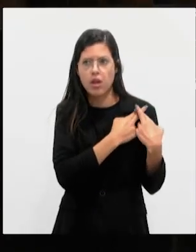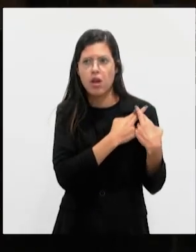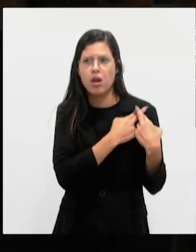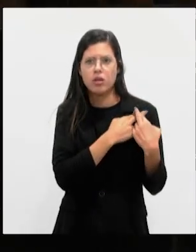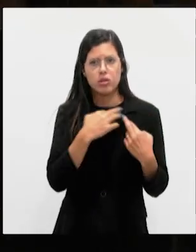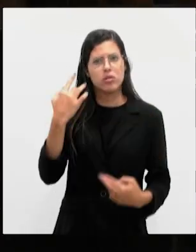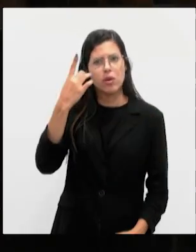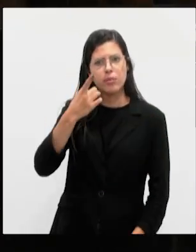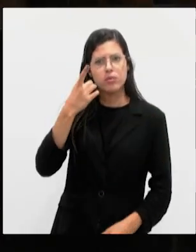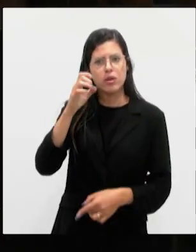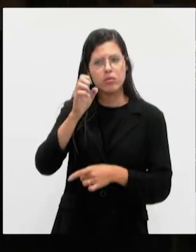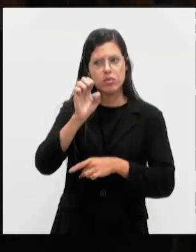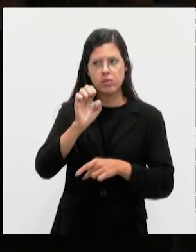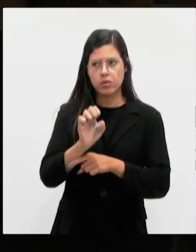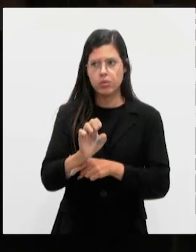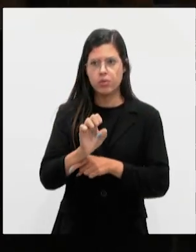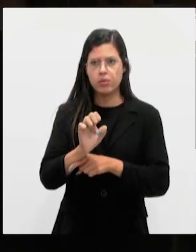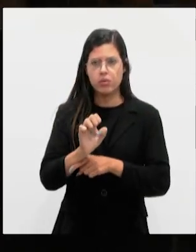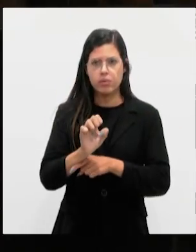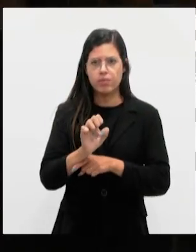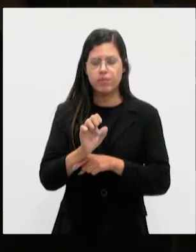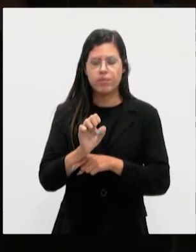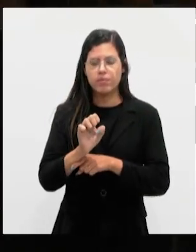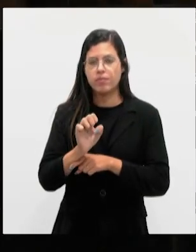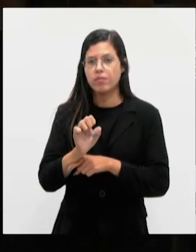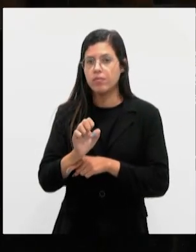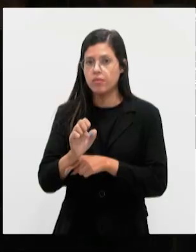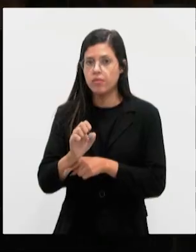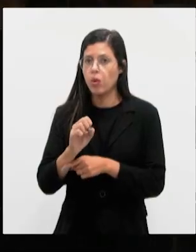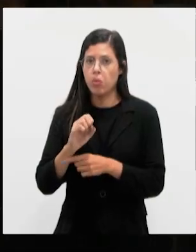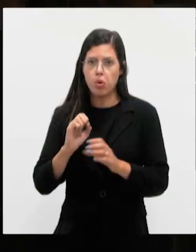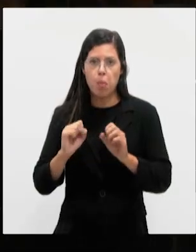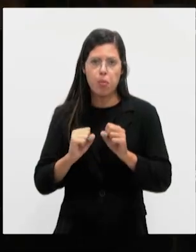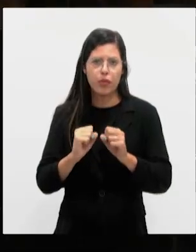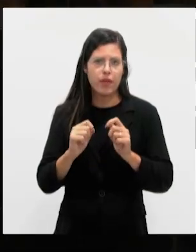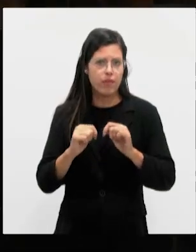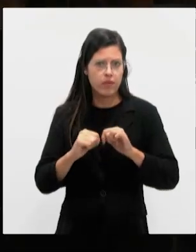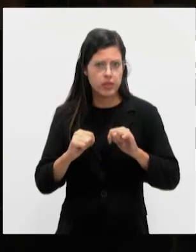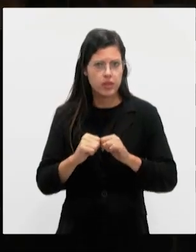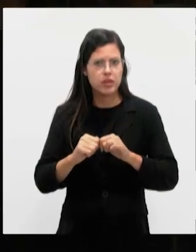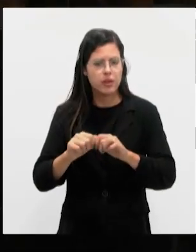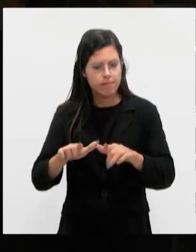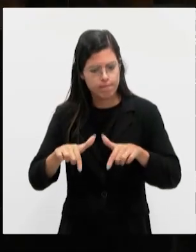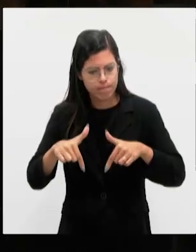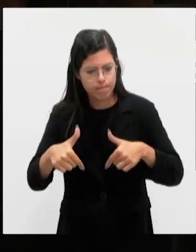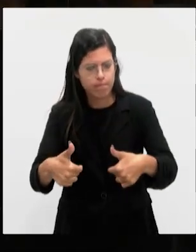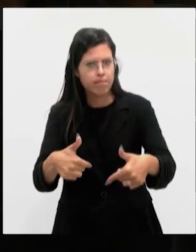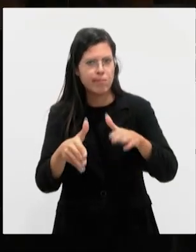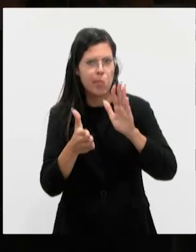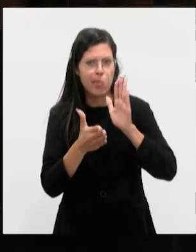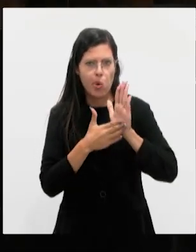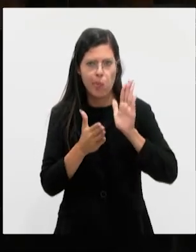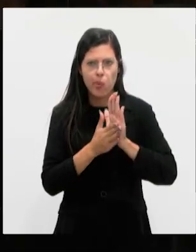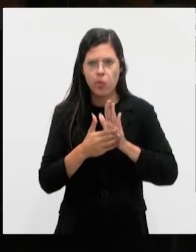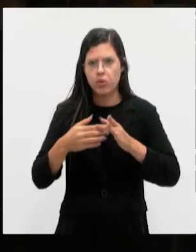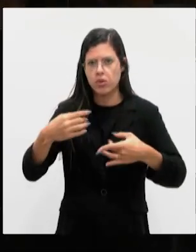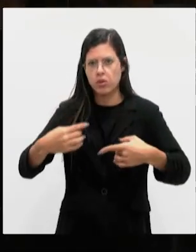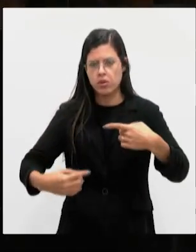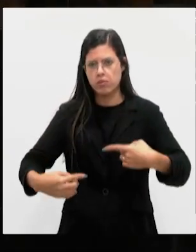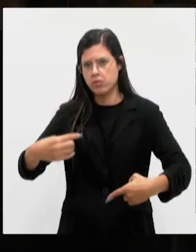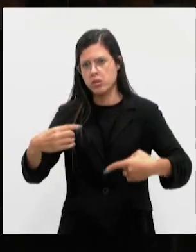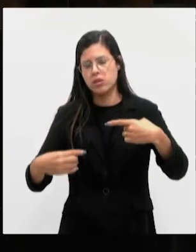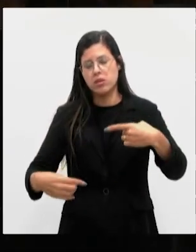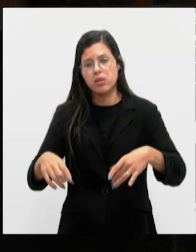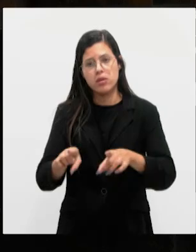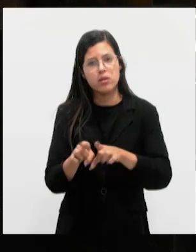deputado estadual. O que tiver ao nosso alcance, iremos propor, iremos debater,